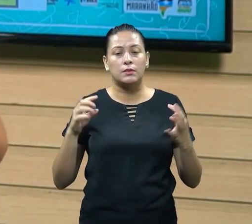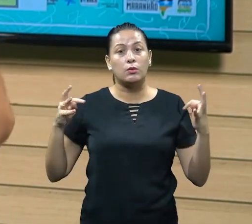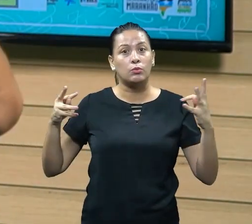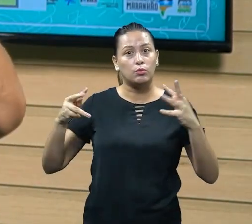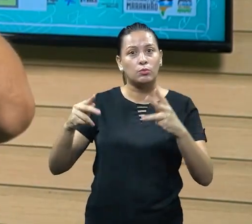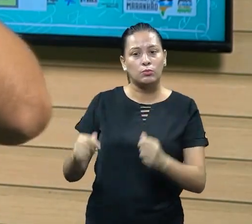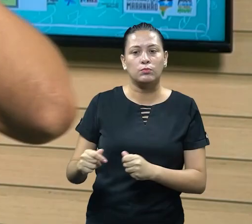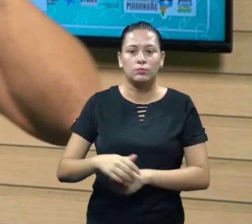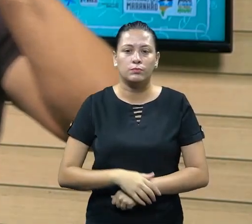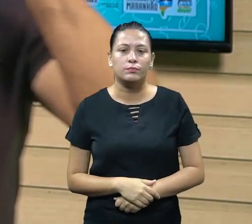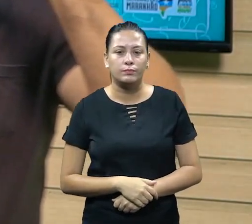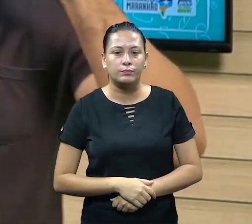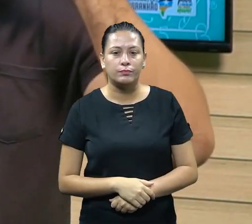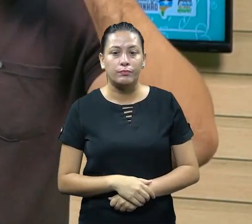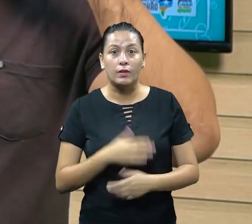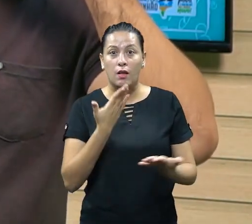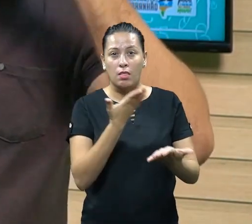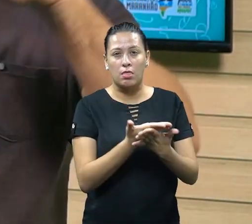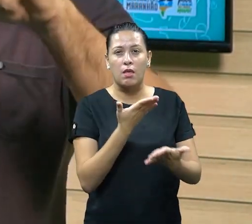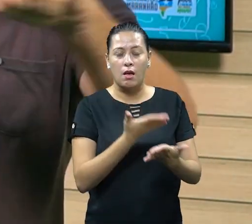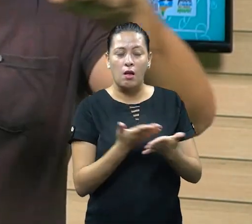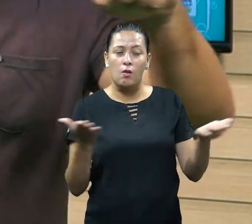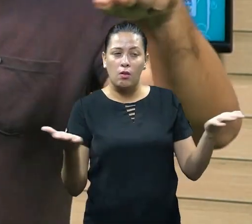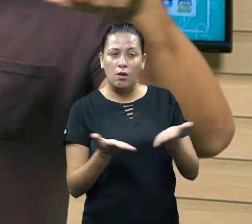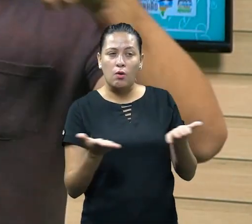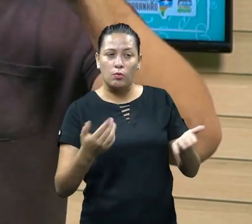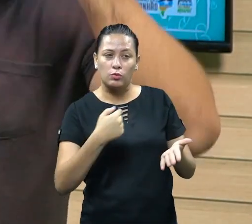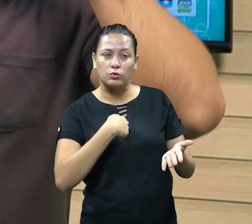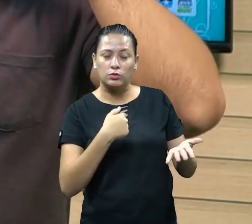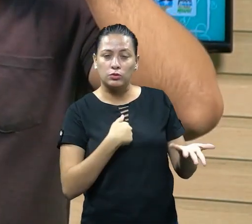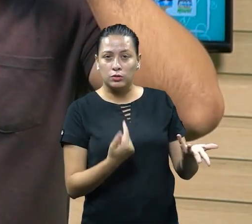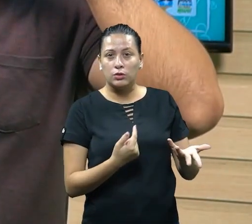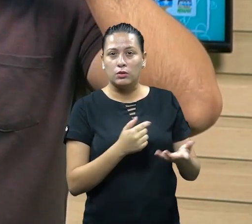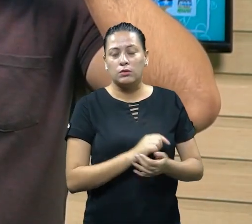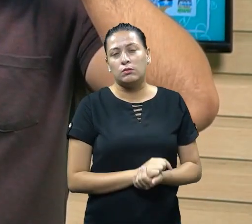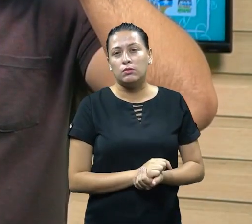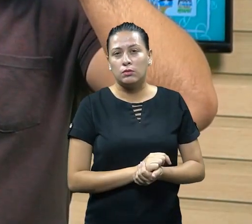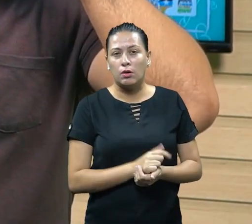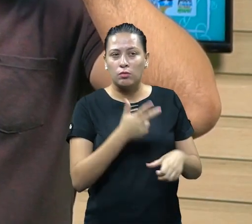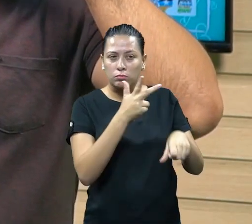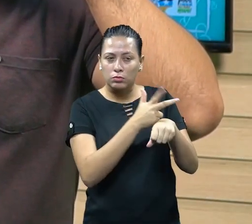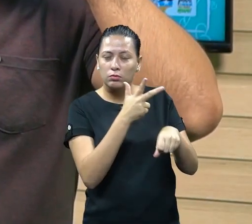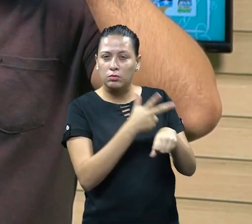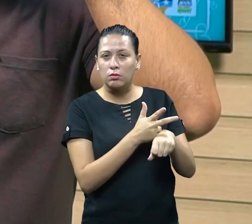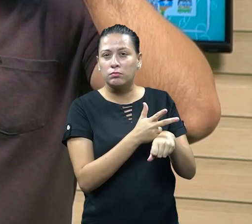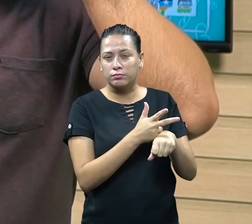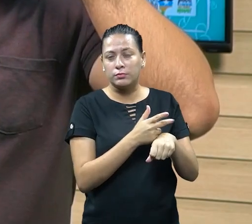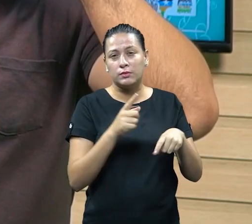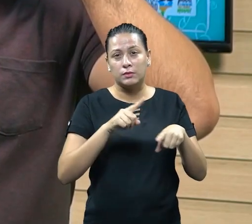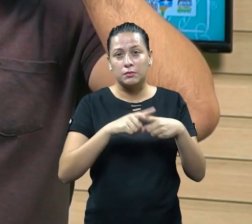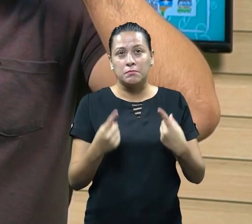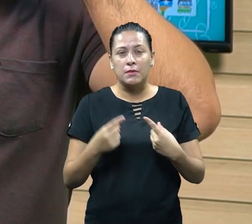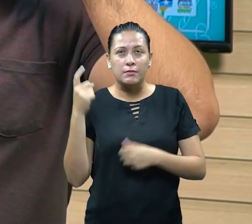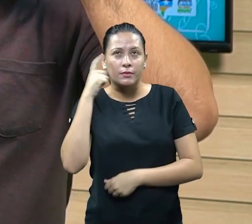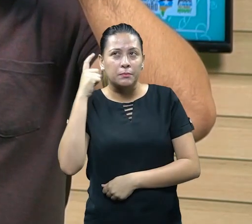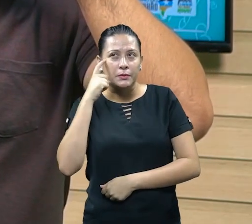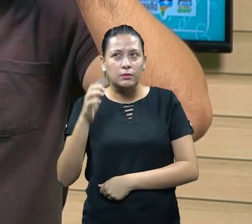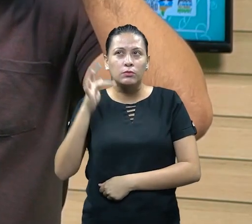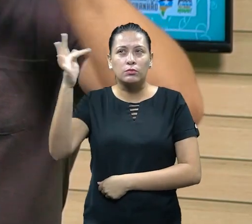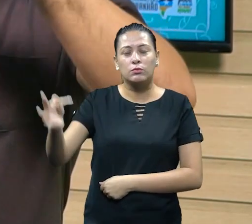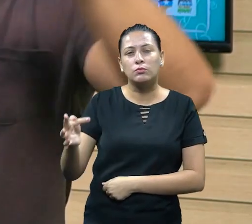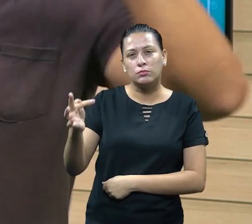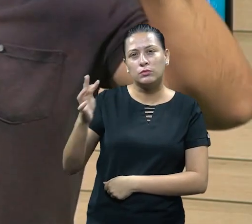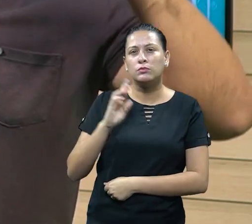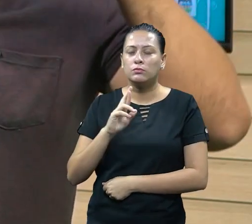pensar no todo. Eu estou aqui gravando minha aula, mas eu preciso entender o que é todo esse projeto, quem assiste, quando assiste, o horário que passa, os resultados que esse projeto